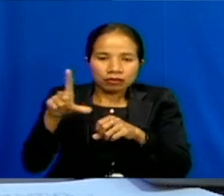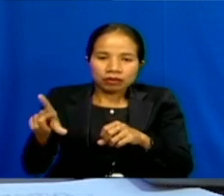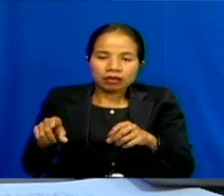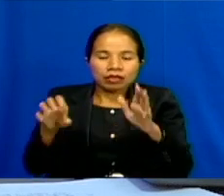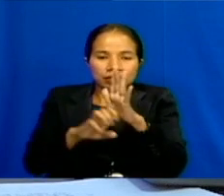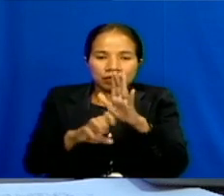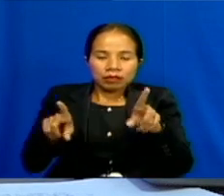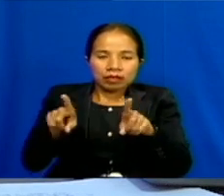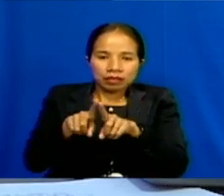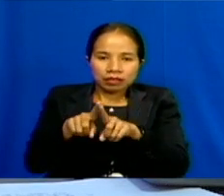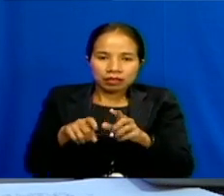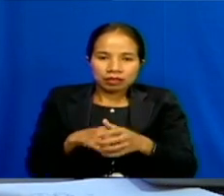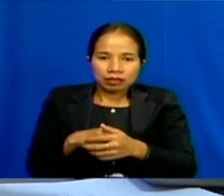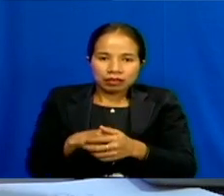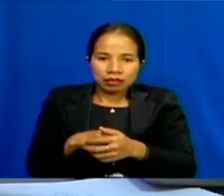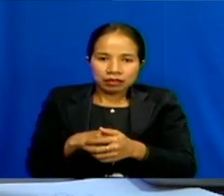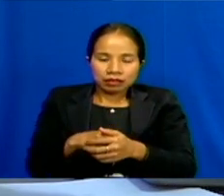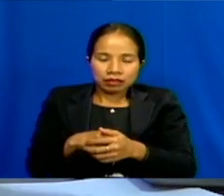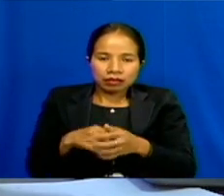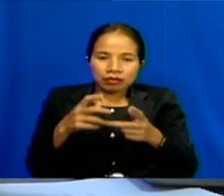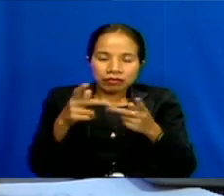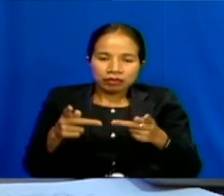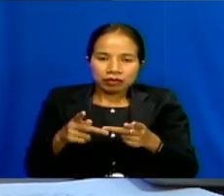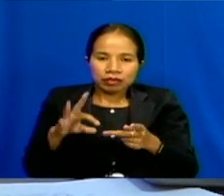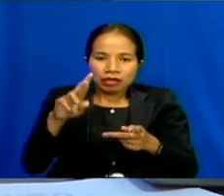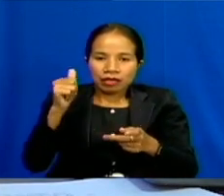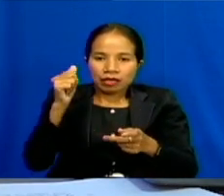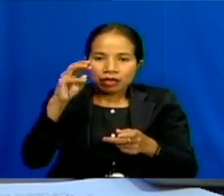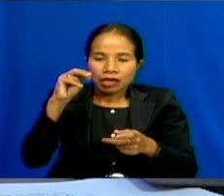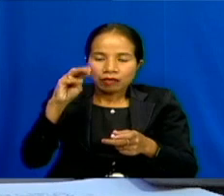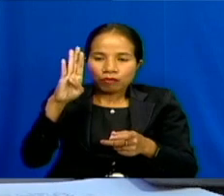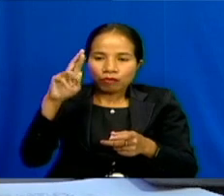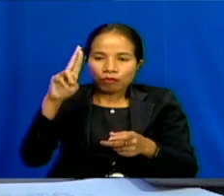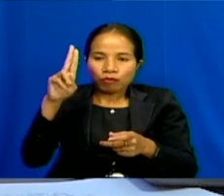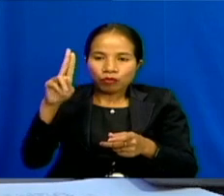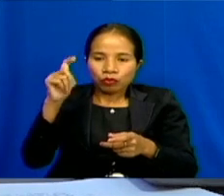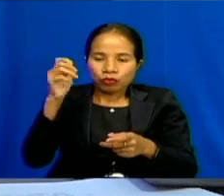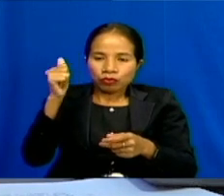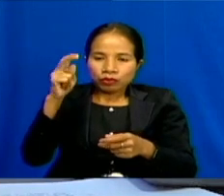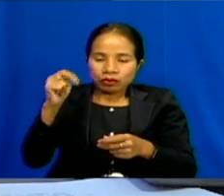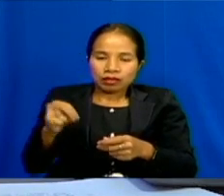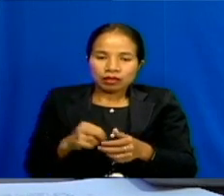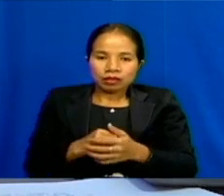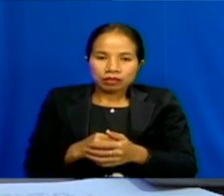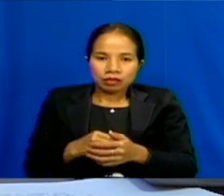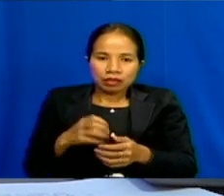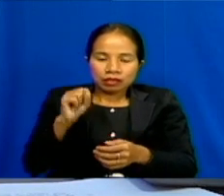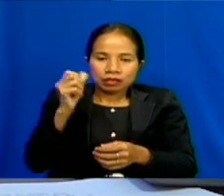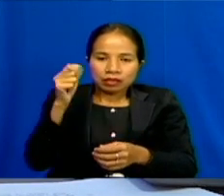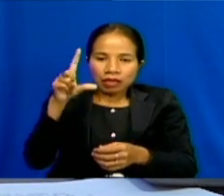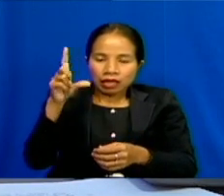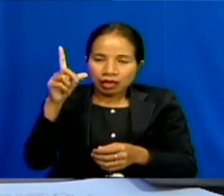Exemplo dit maka loke quintal fon ba rambutan, loke quintal fon ba salak. Rambutan ita loket intal